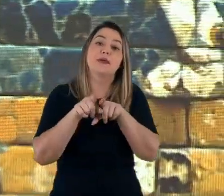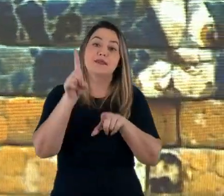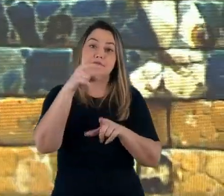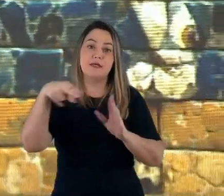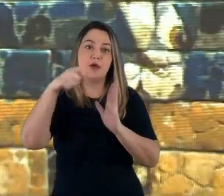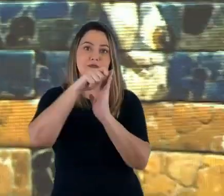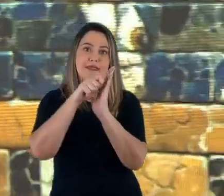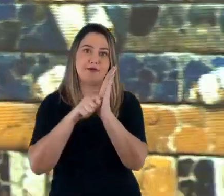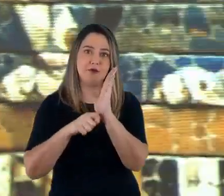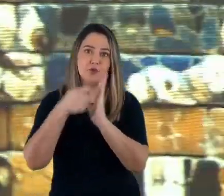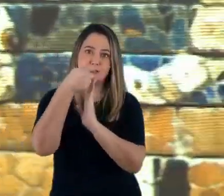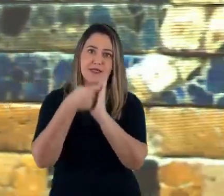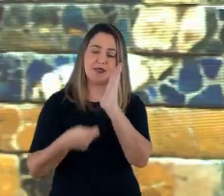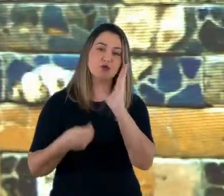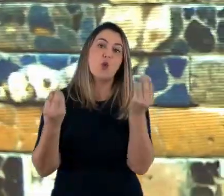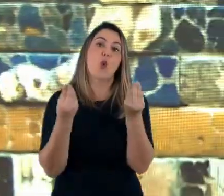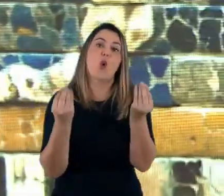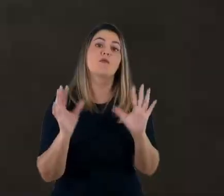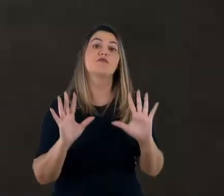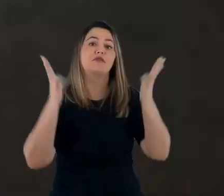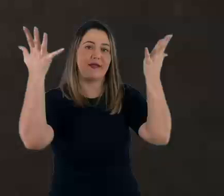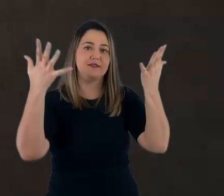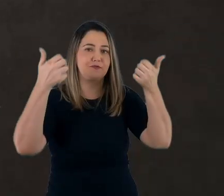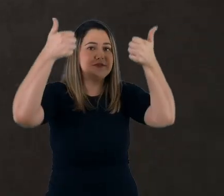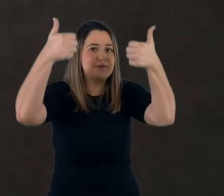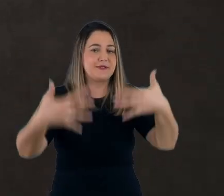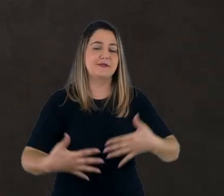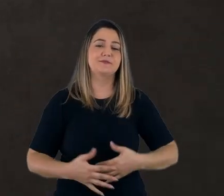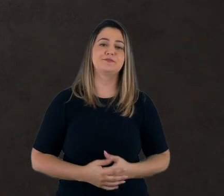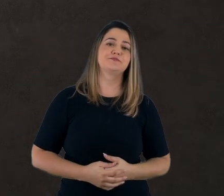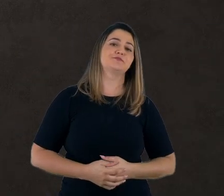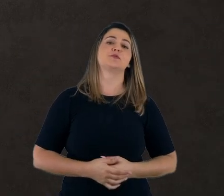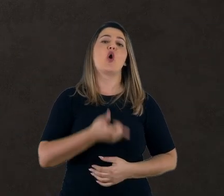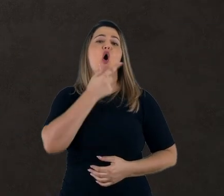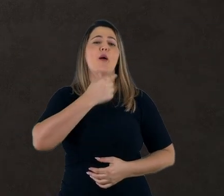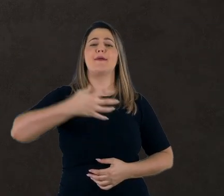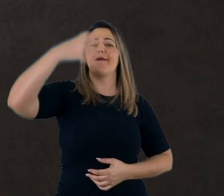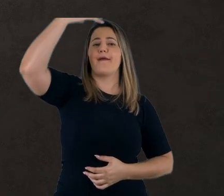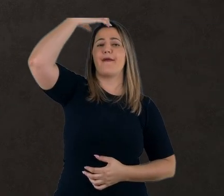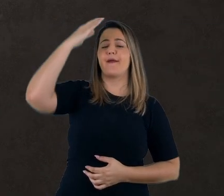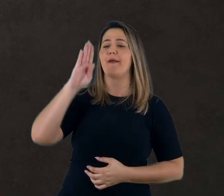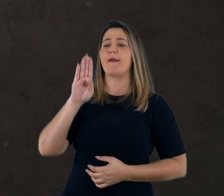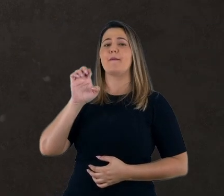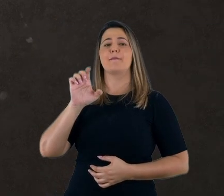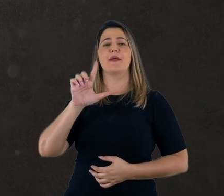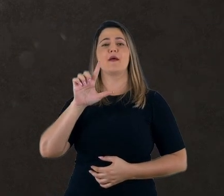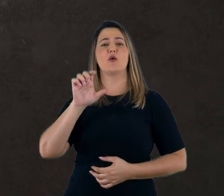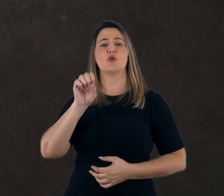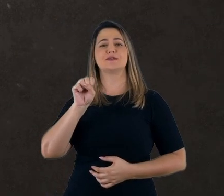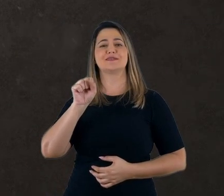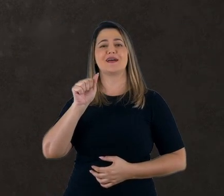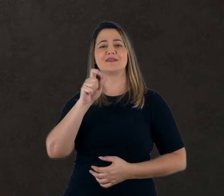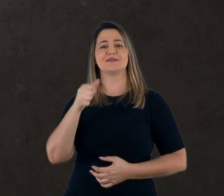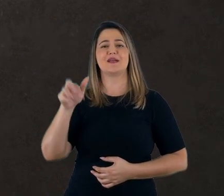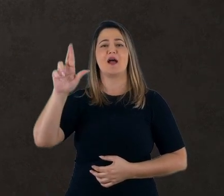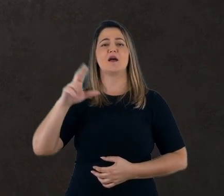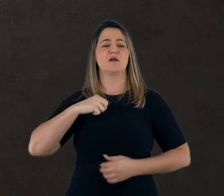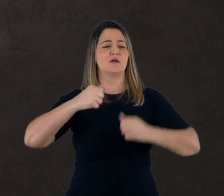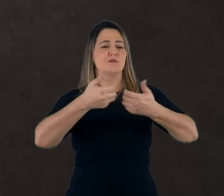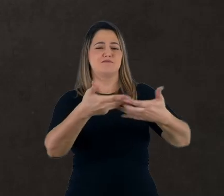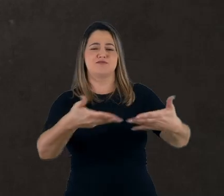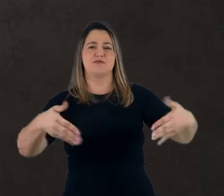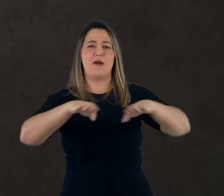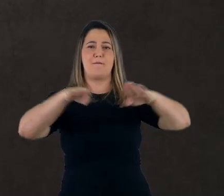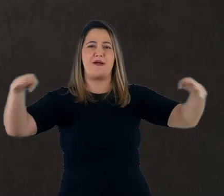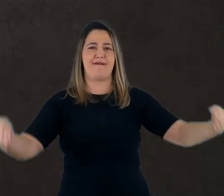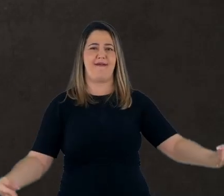na Babilônia. Eu vou ler aqui na Bíblia e você vai acompanhar comigo. O rei Belsazar deu um grande banquete a mil de seus grandes